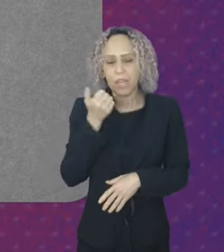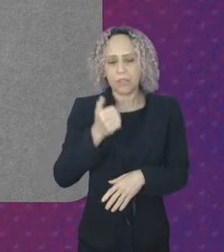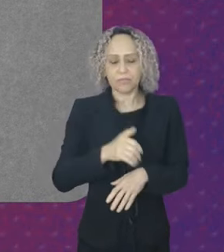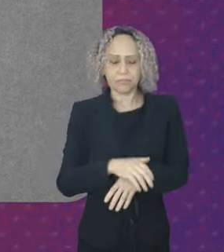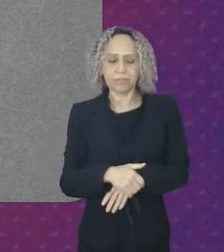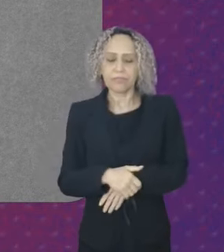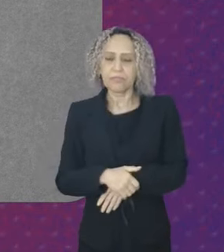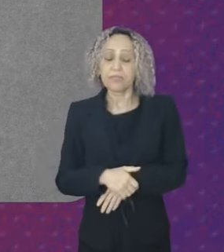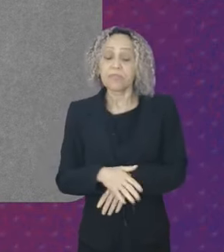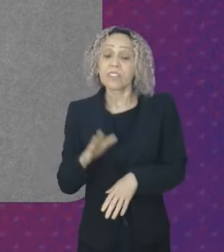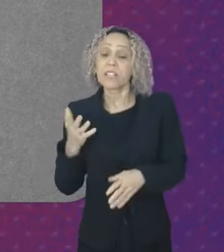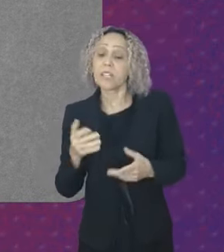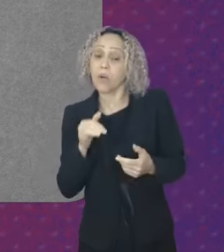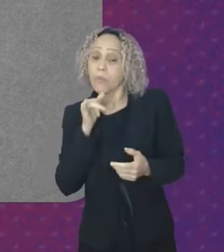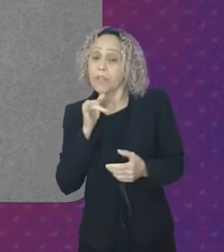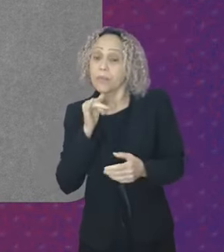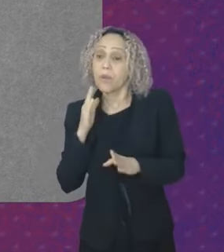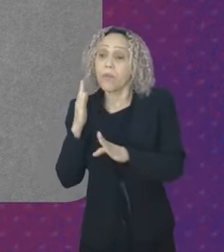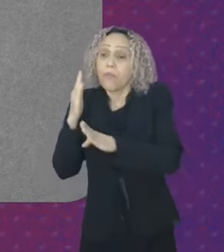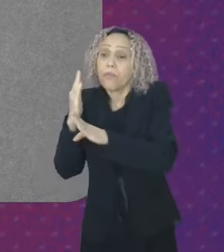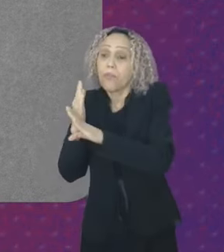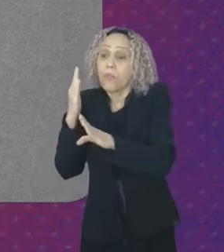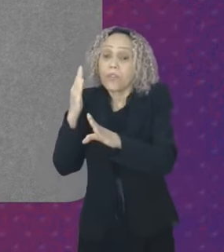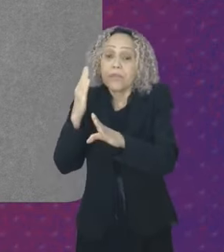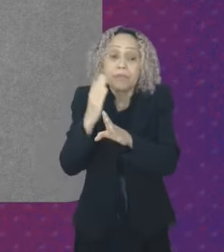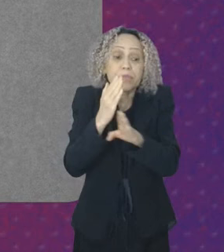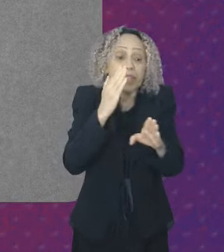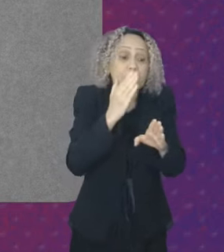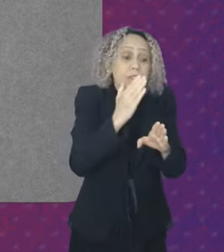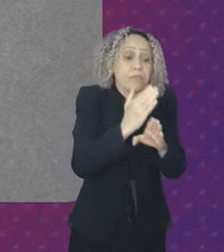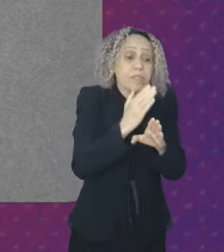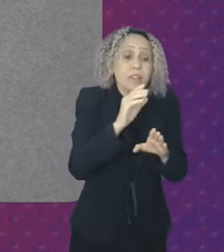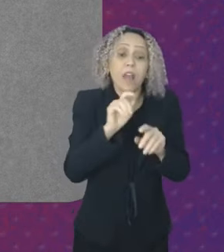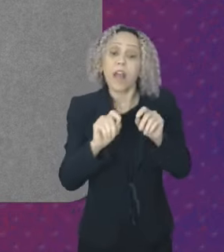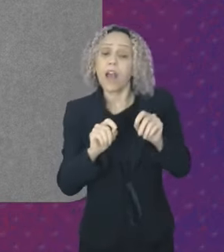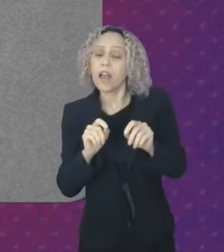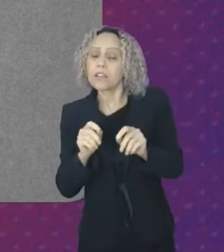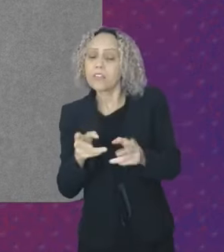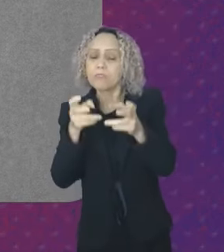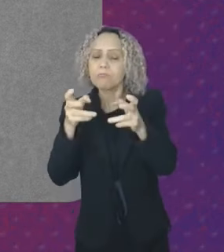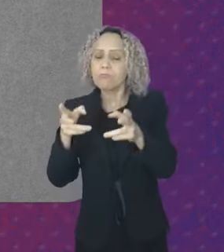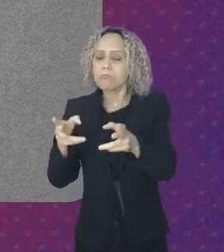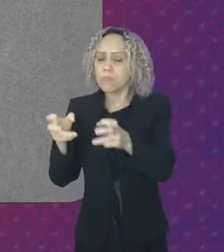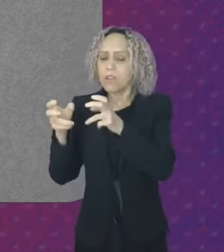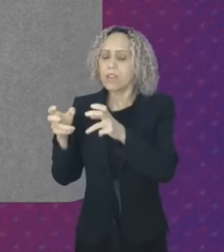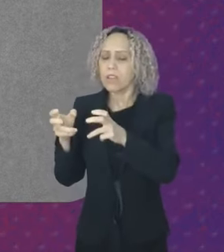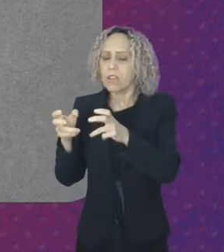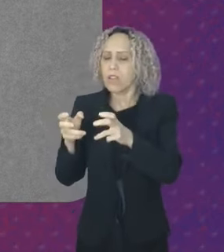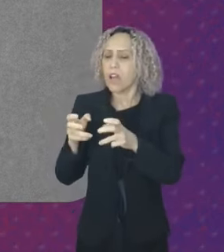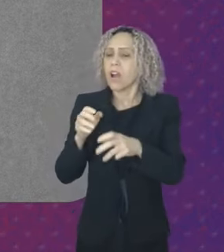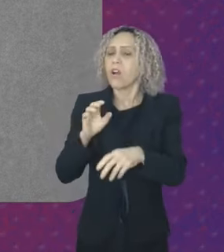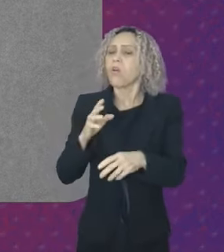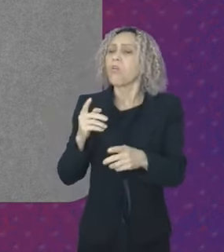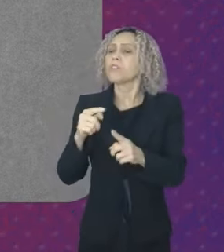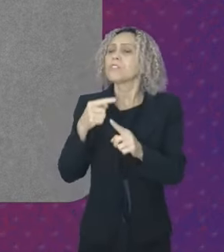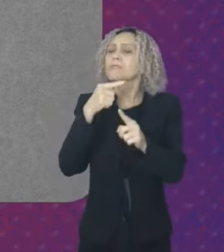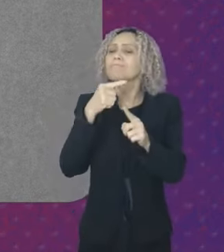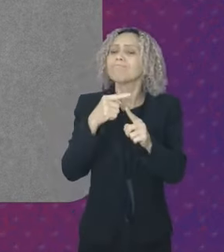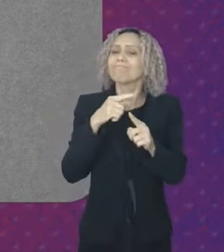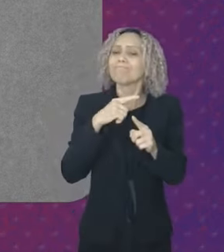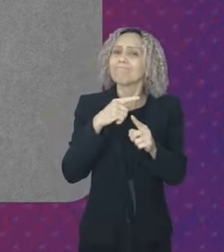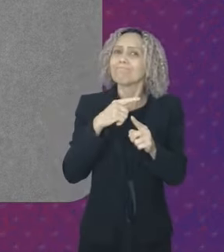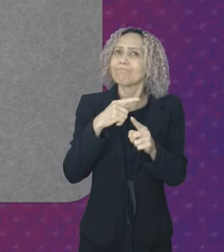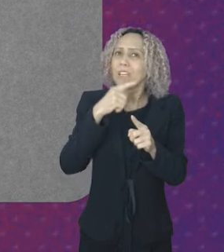dessa identificação da POFA, a gente consegue construir mecanismos para